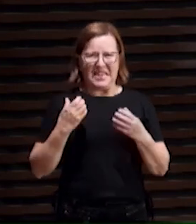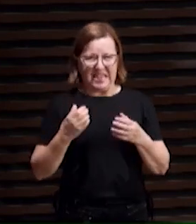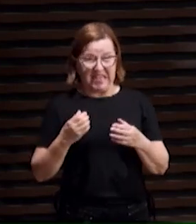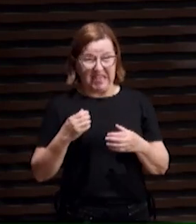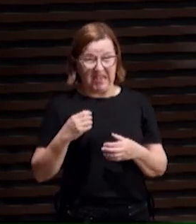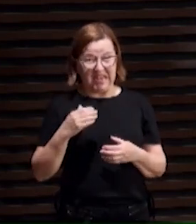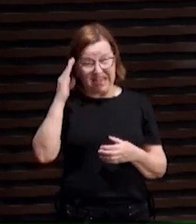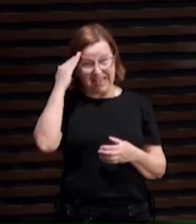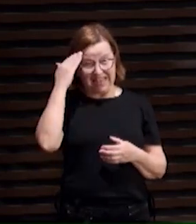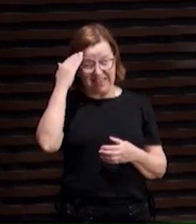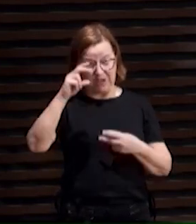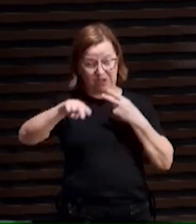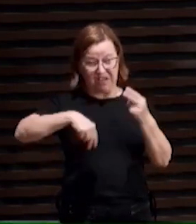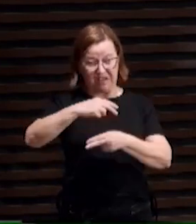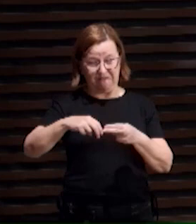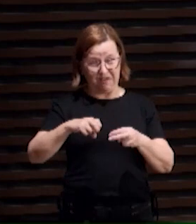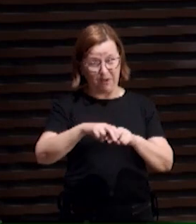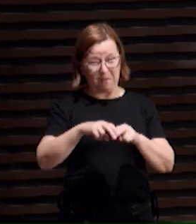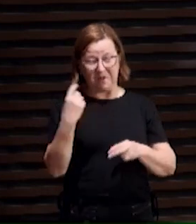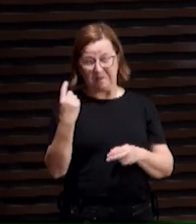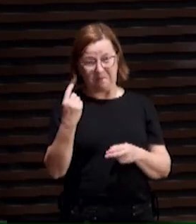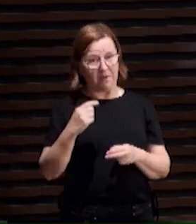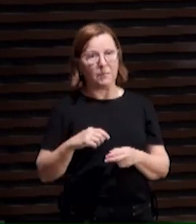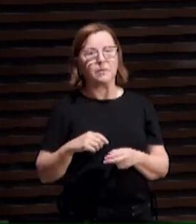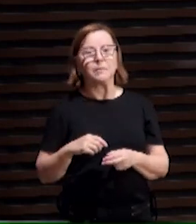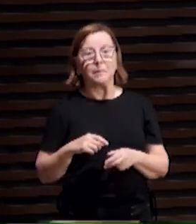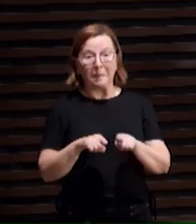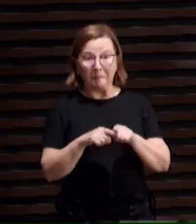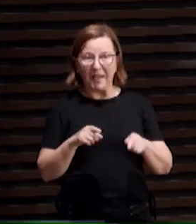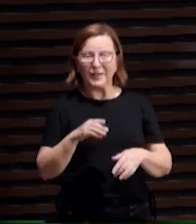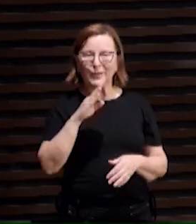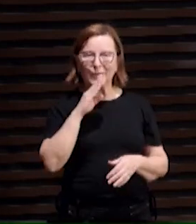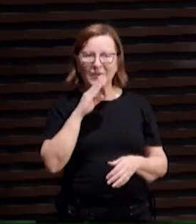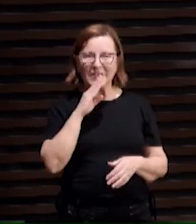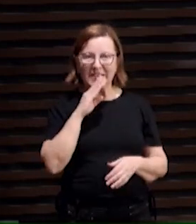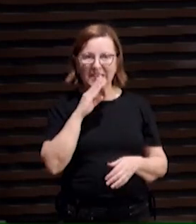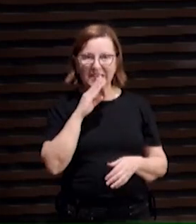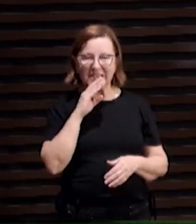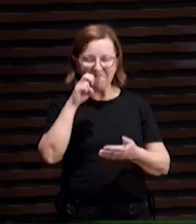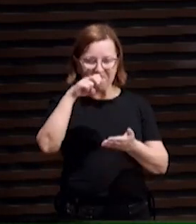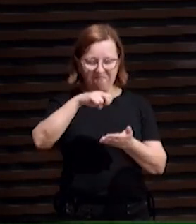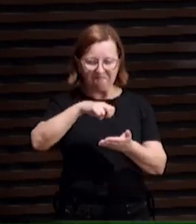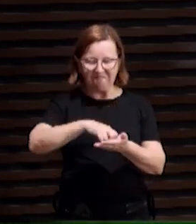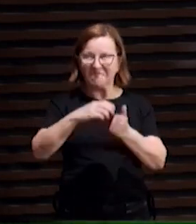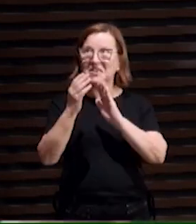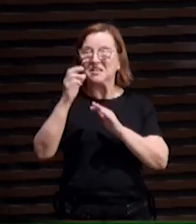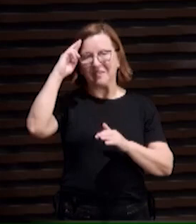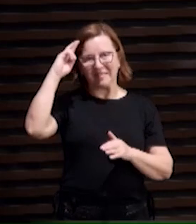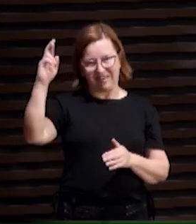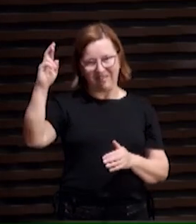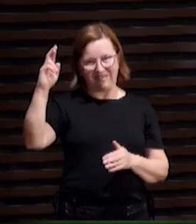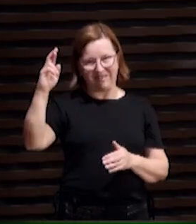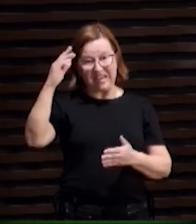cabeça, mas conheça pelos seus joelhos. E dobre-se diante do Senhor, reconhecendo que